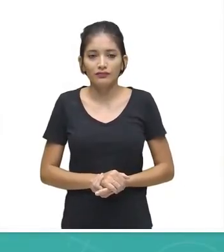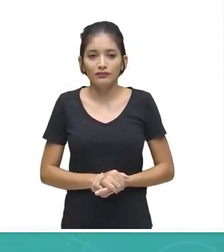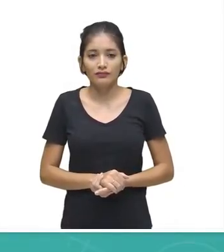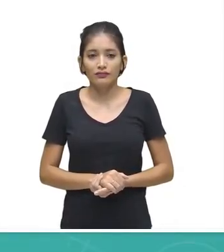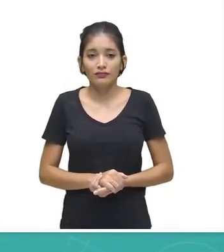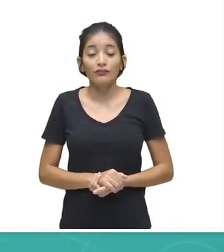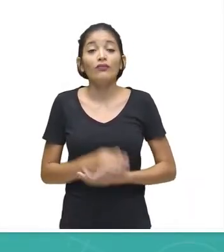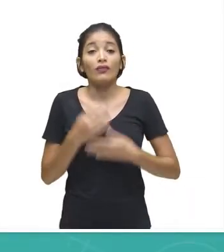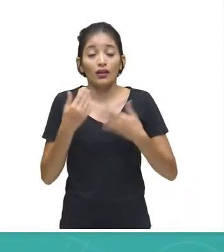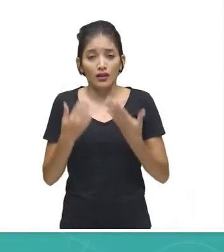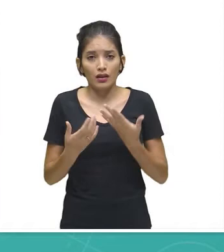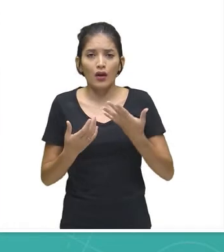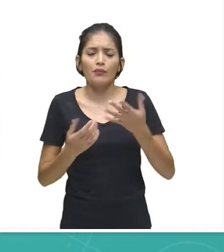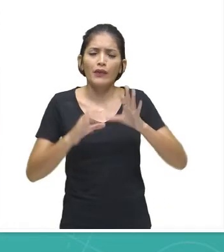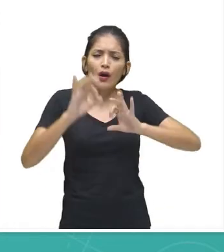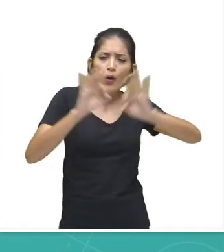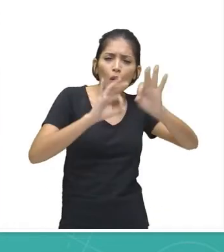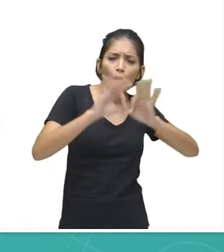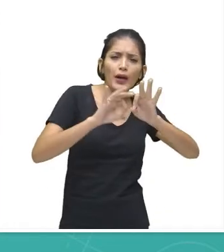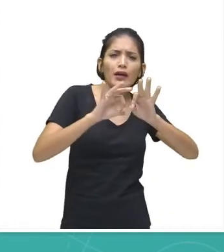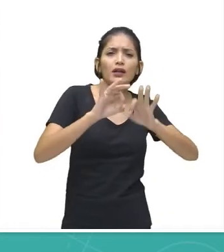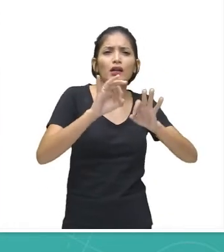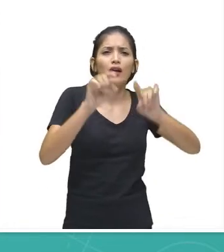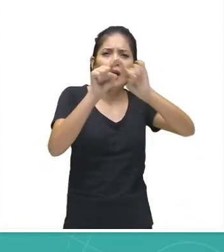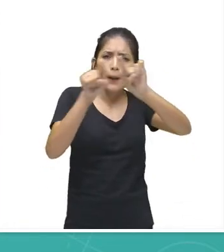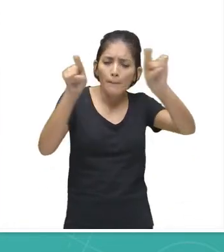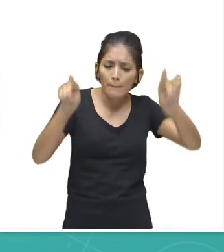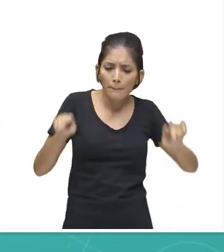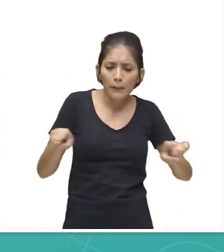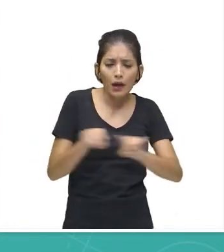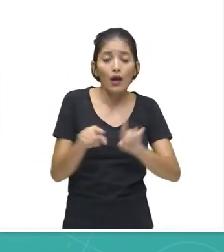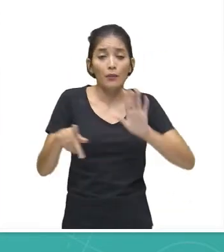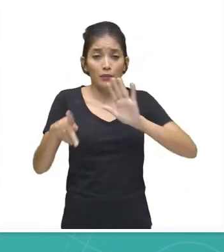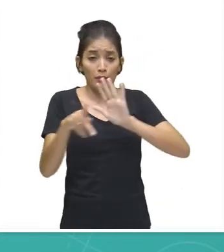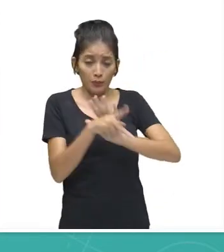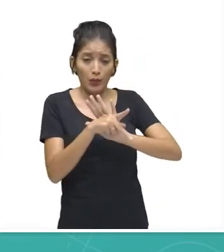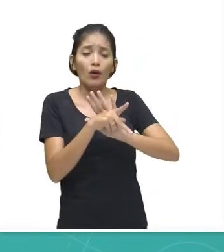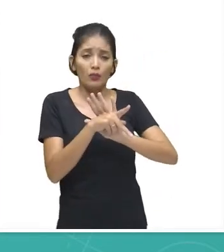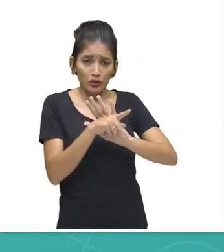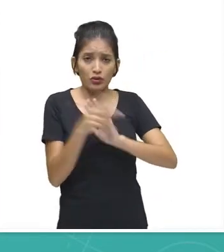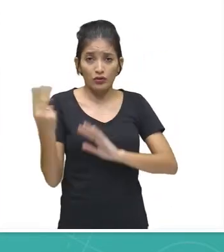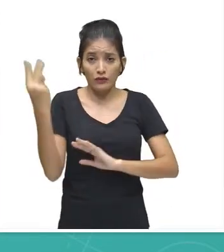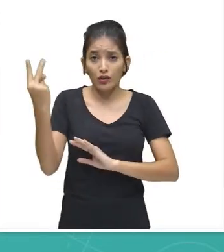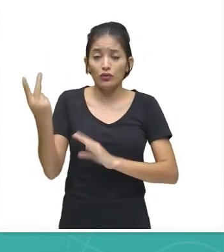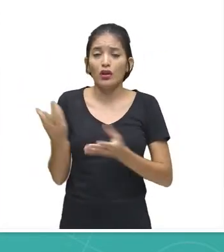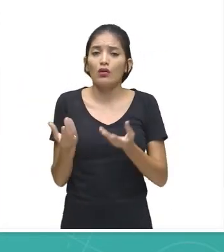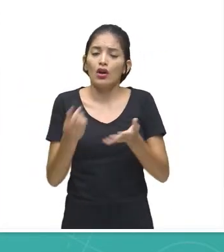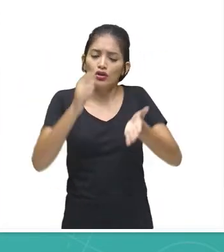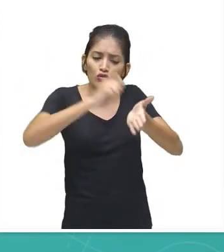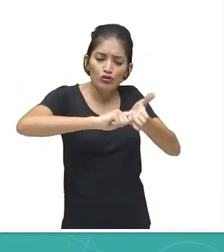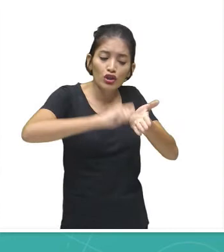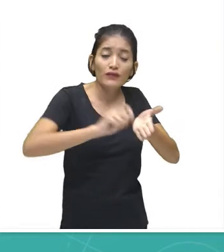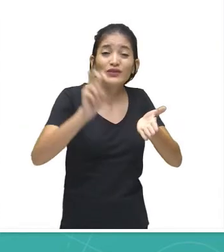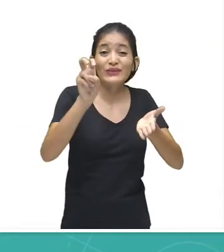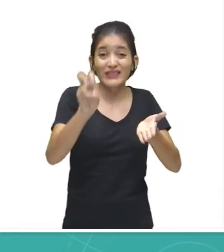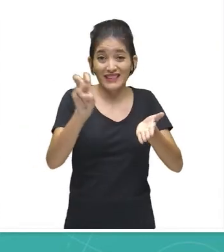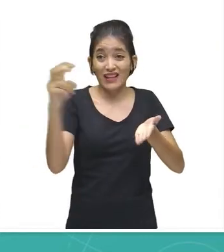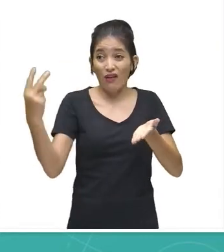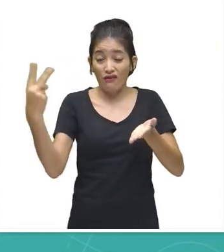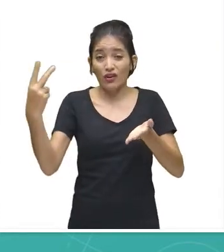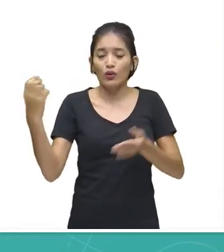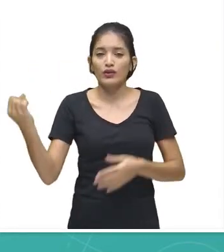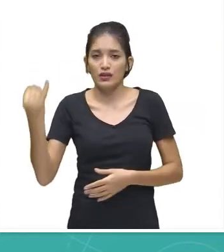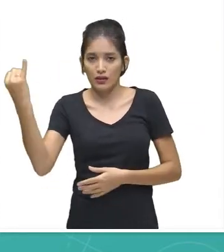Construa um quadro de valores. Numa folha de papel, faça uma lista com 5 valores importantes.